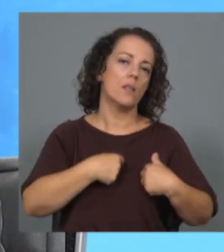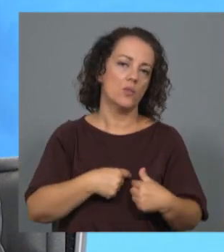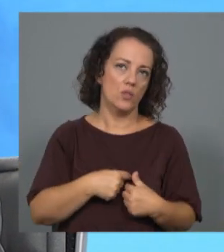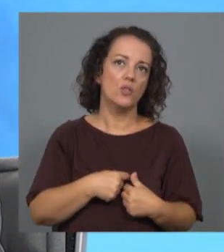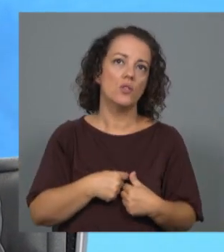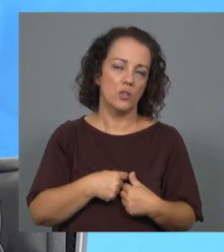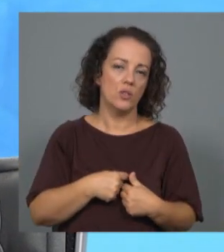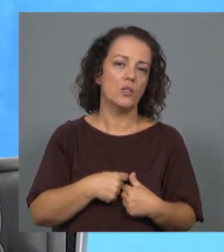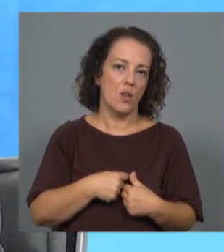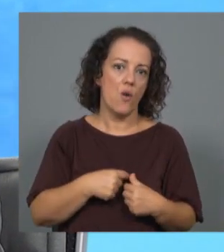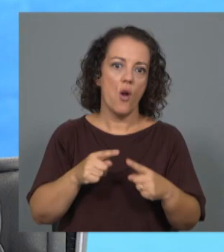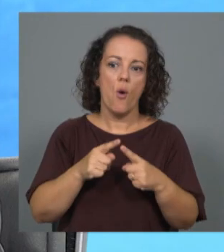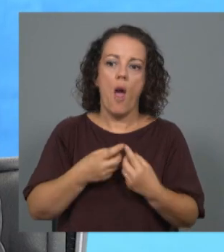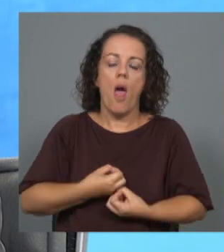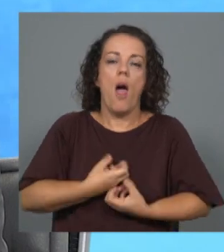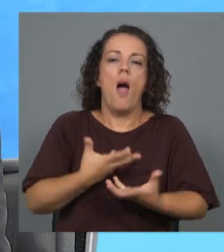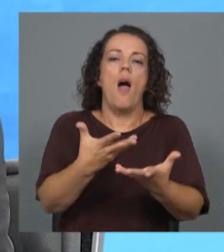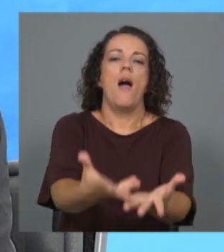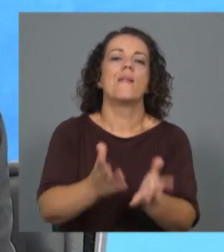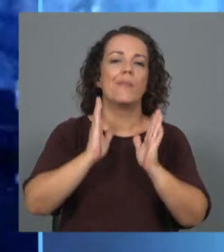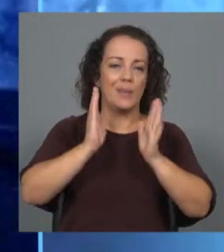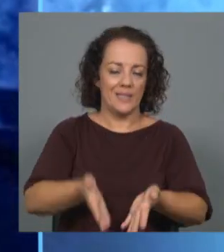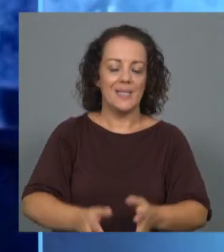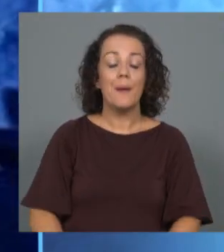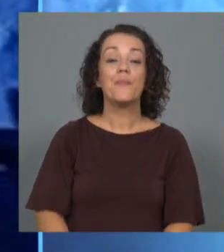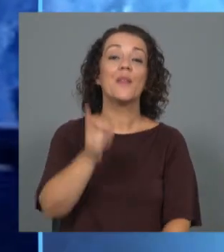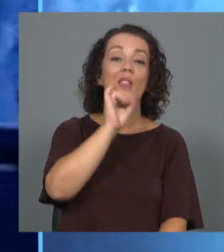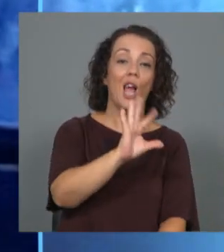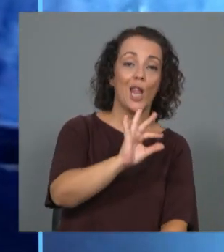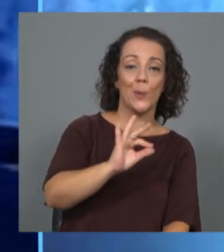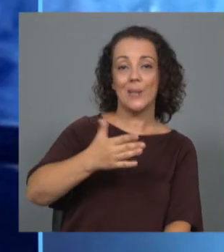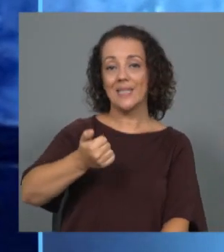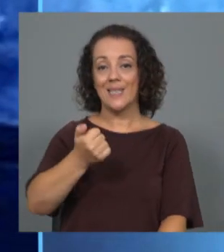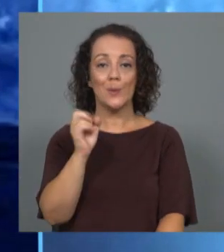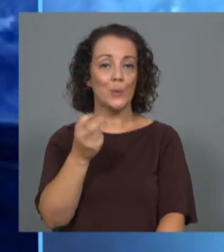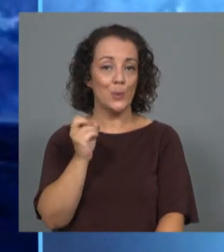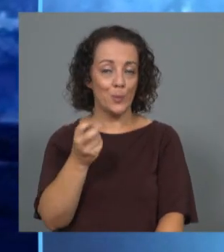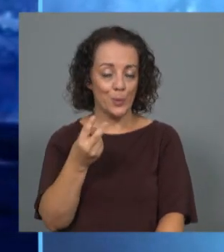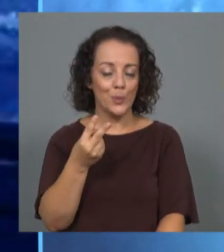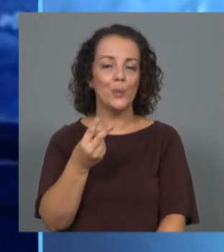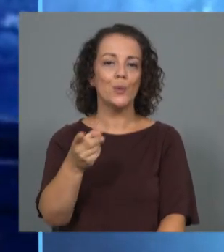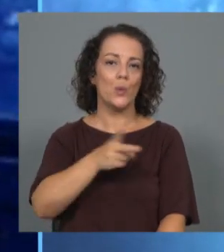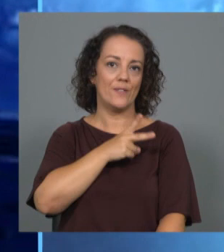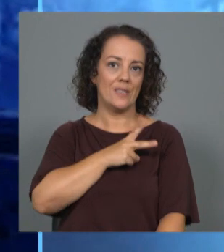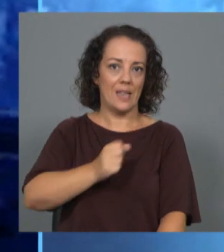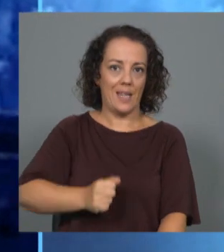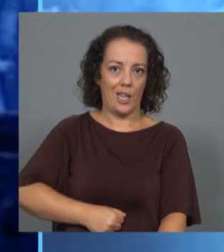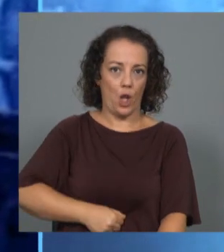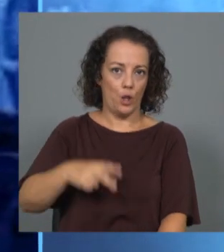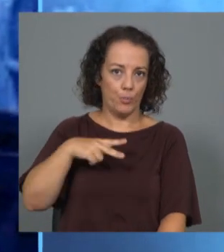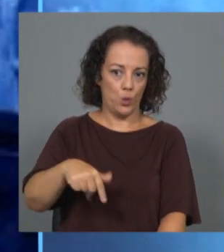que nós não podemos calar. Dia 14 e 15 de outubro, na Universidade Católica